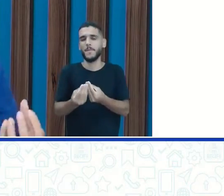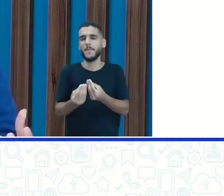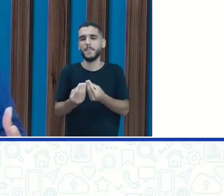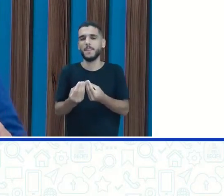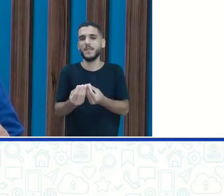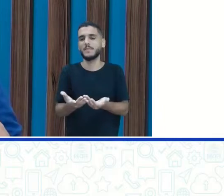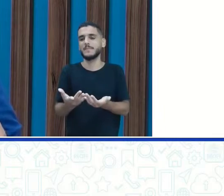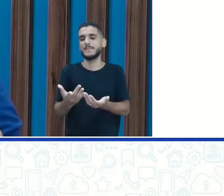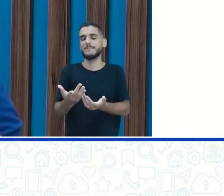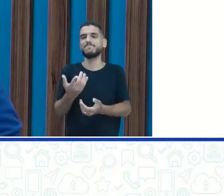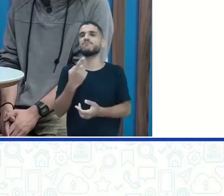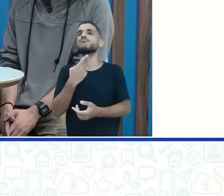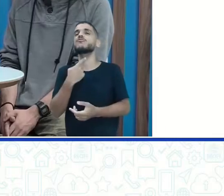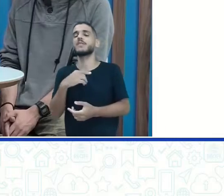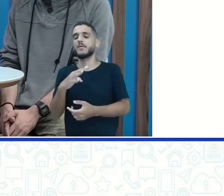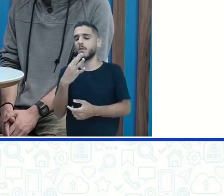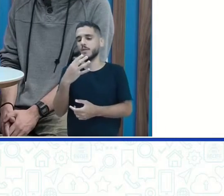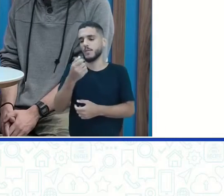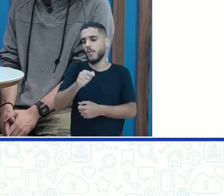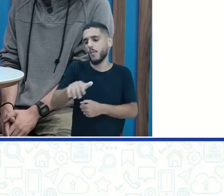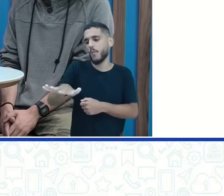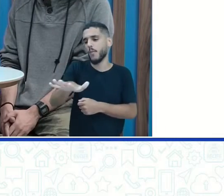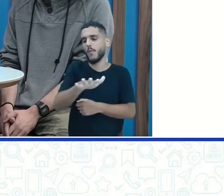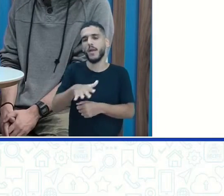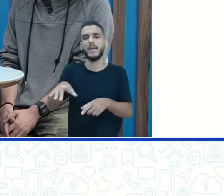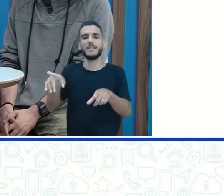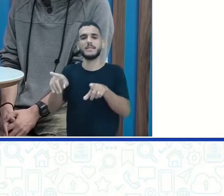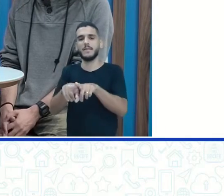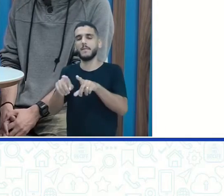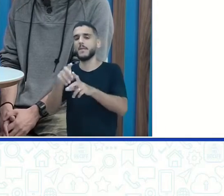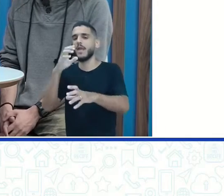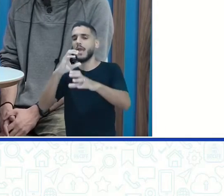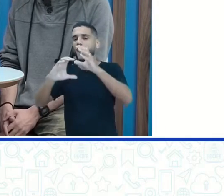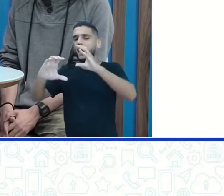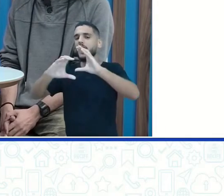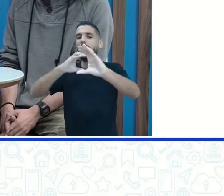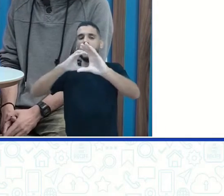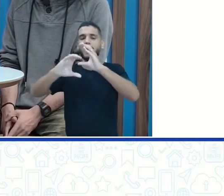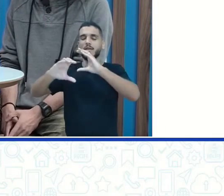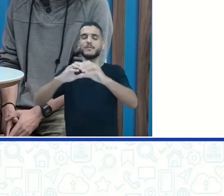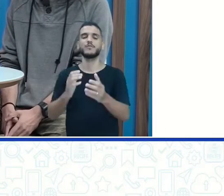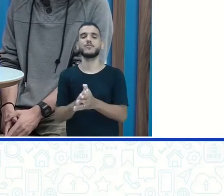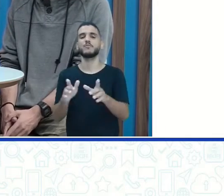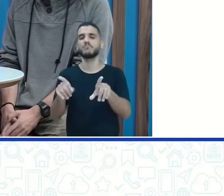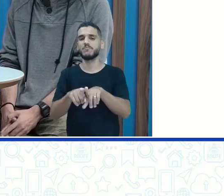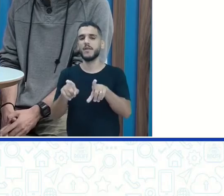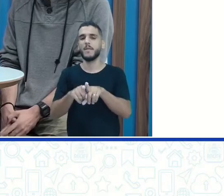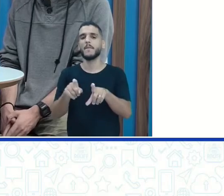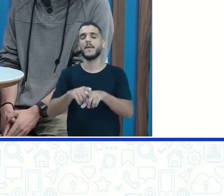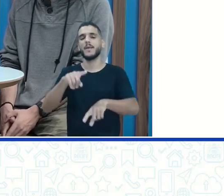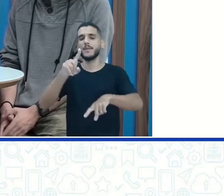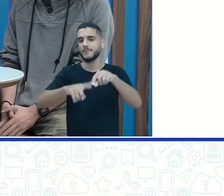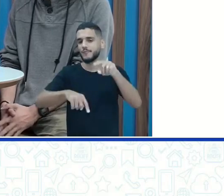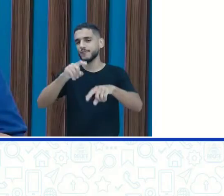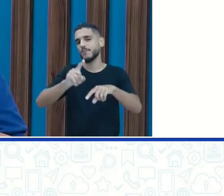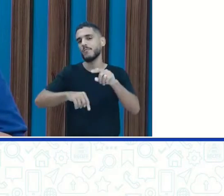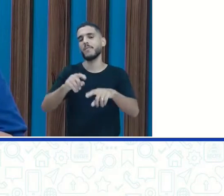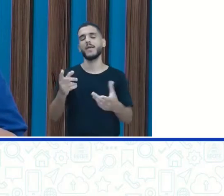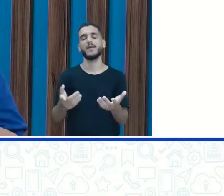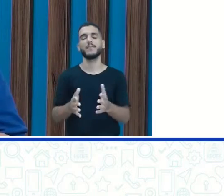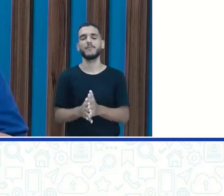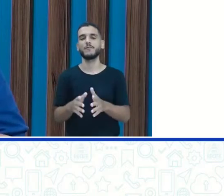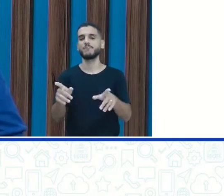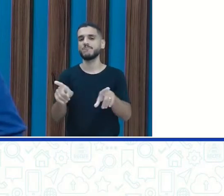conhecer canto, de querer conhecer algum instrumento, sabe? Porque isso faz parte, não é?